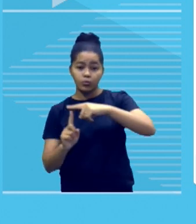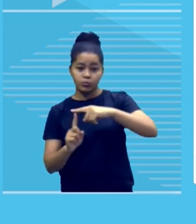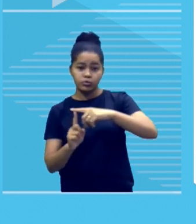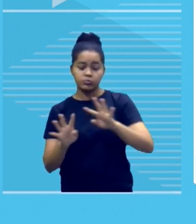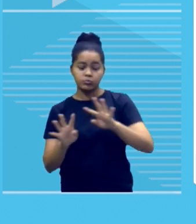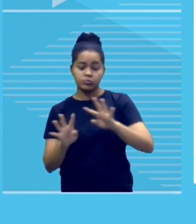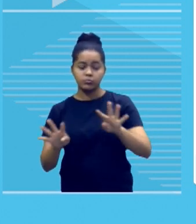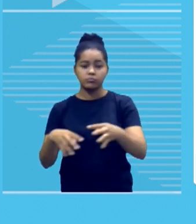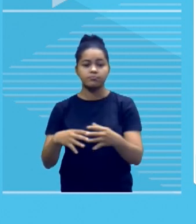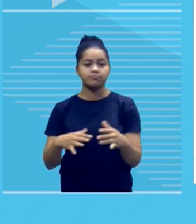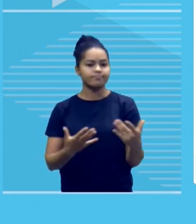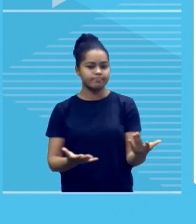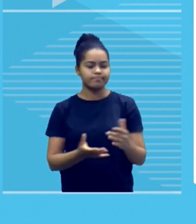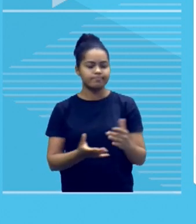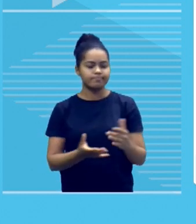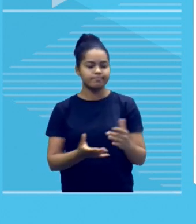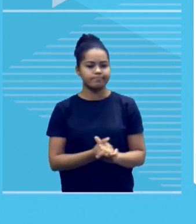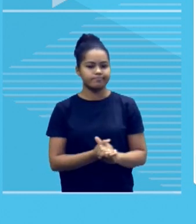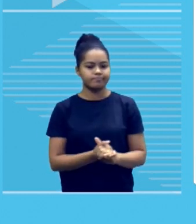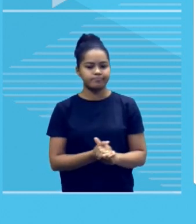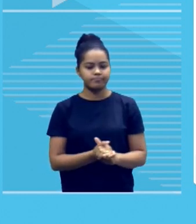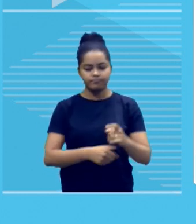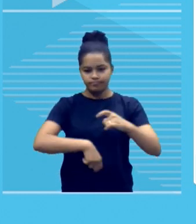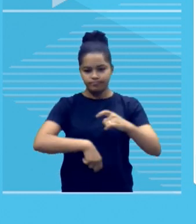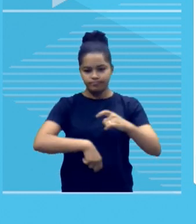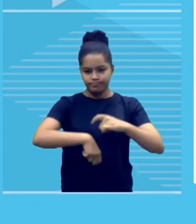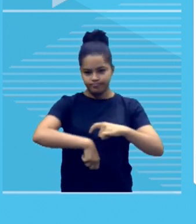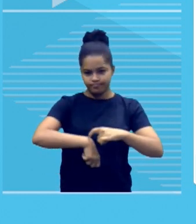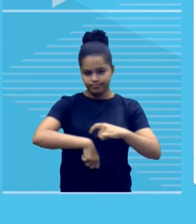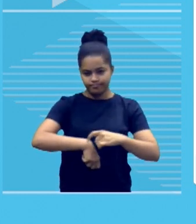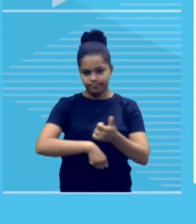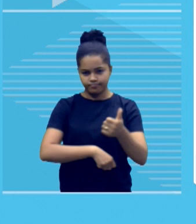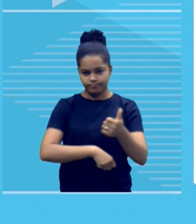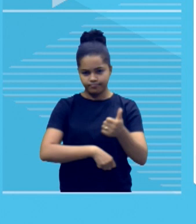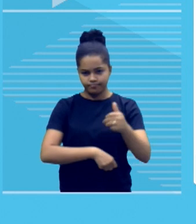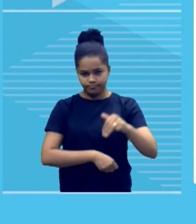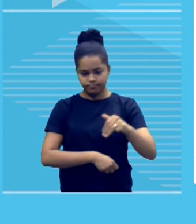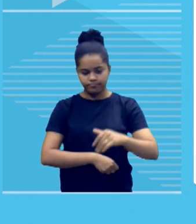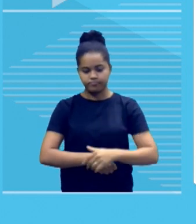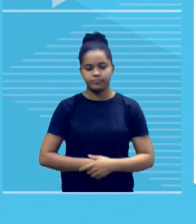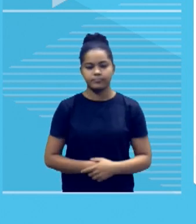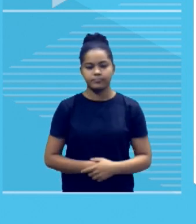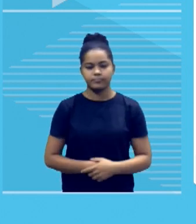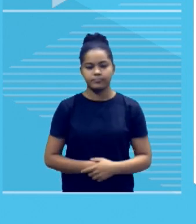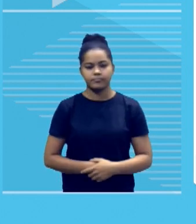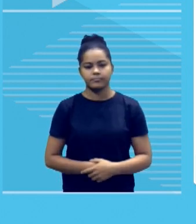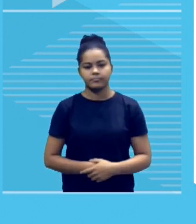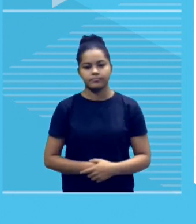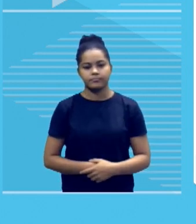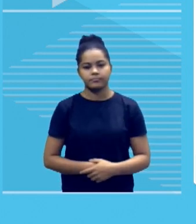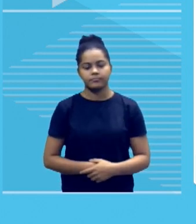colocar no quadrinho ali vamos lá então vamos colocar para vocês também um minutinho aí